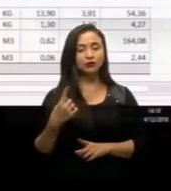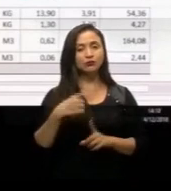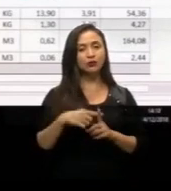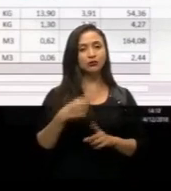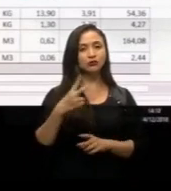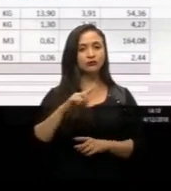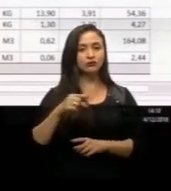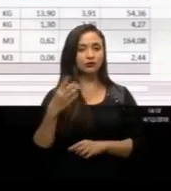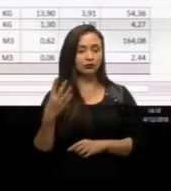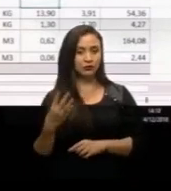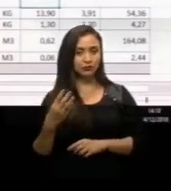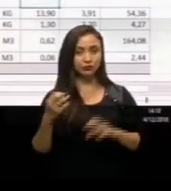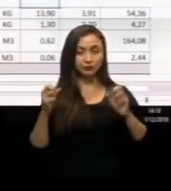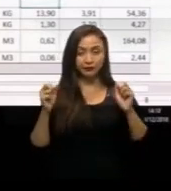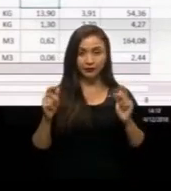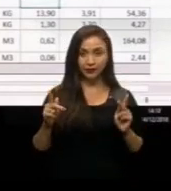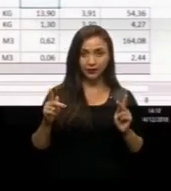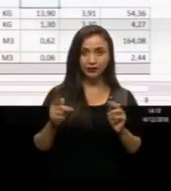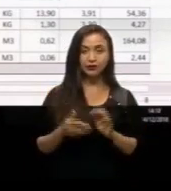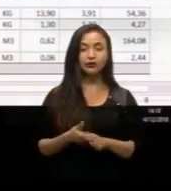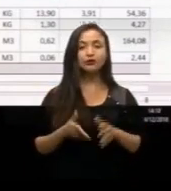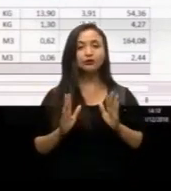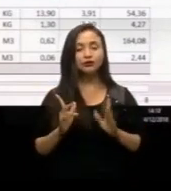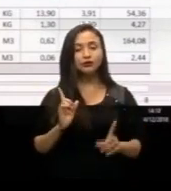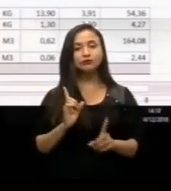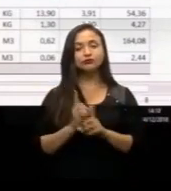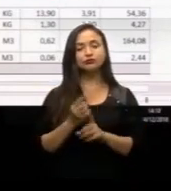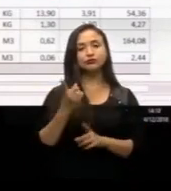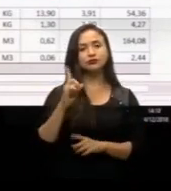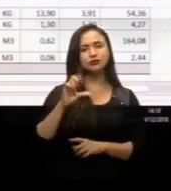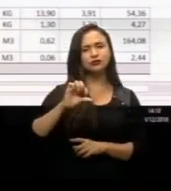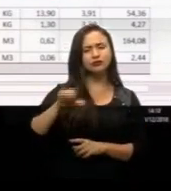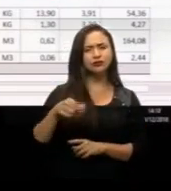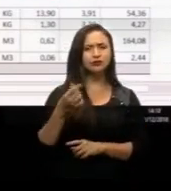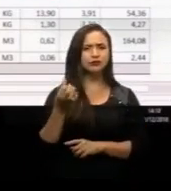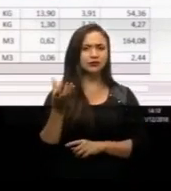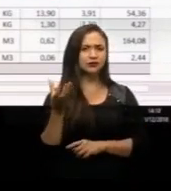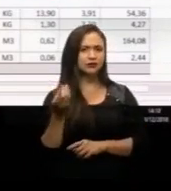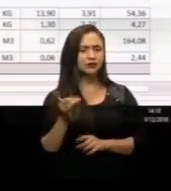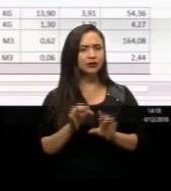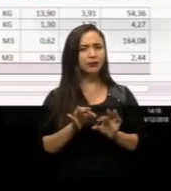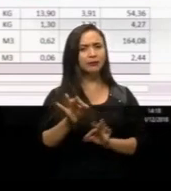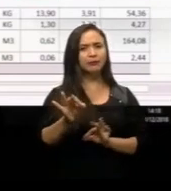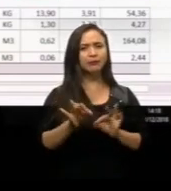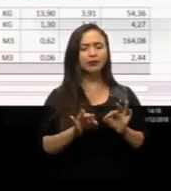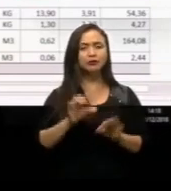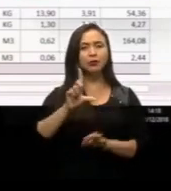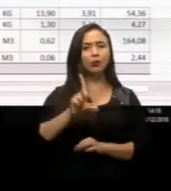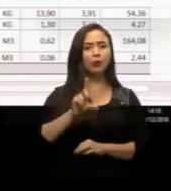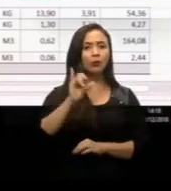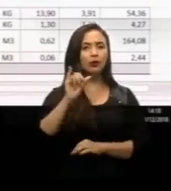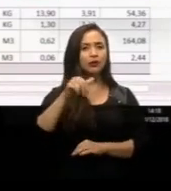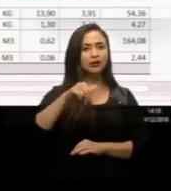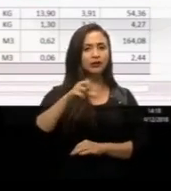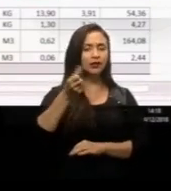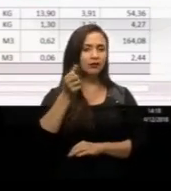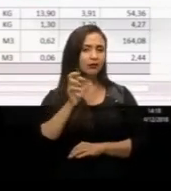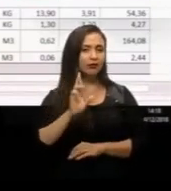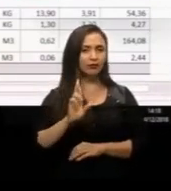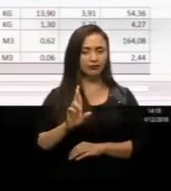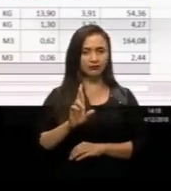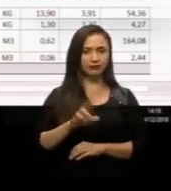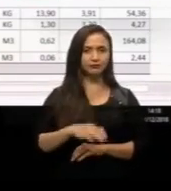2,4, ok? Então, a gente chegou em 19,60 metros linear,